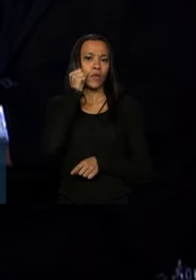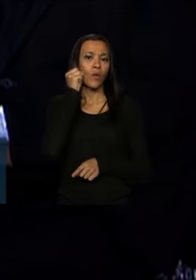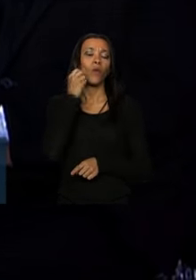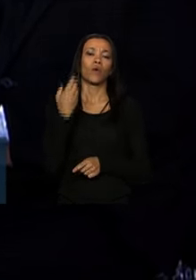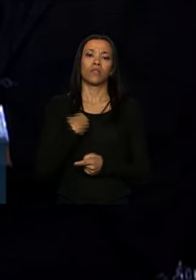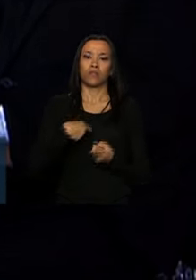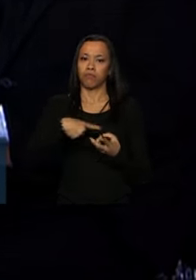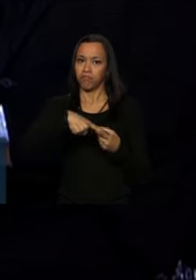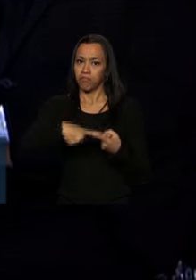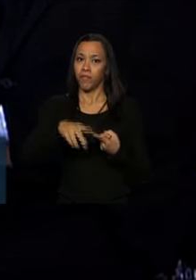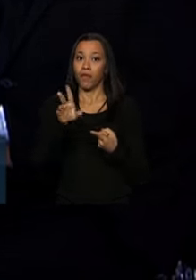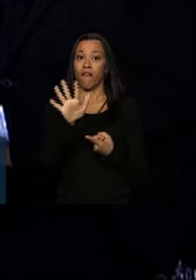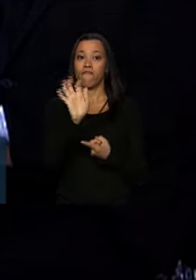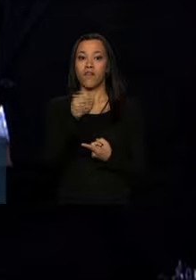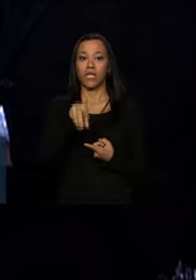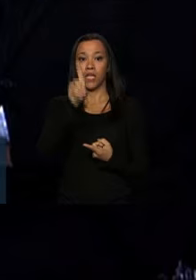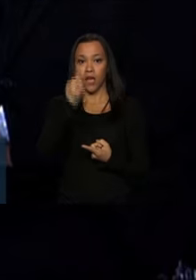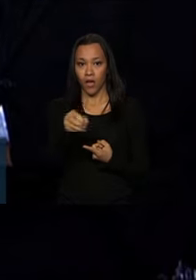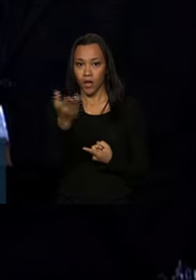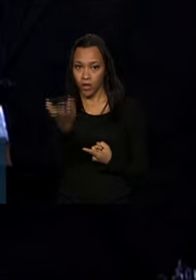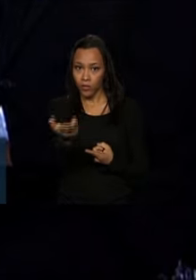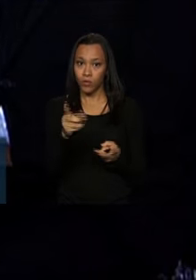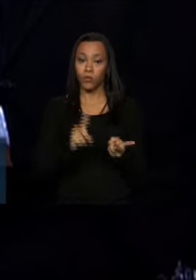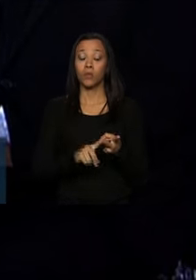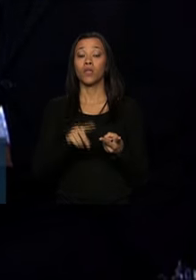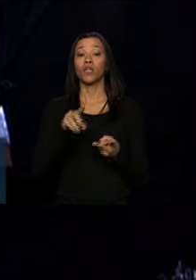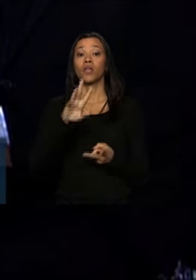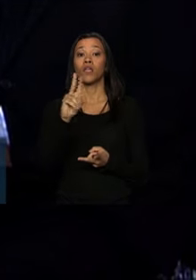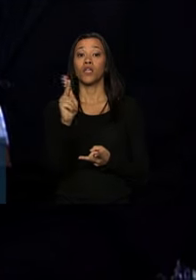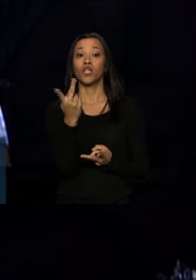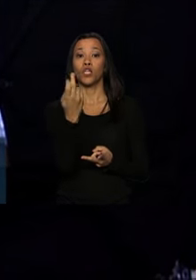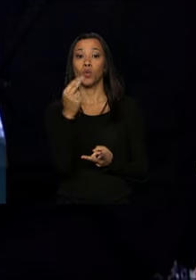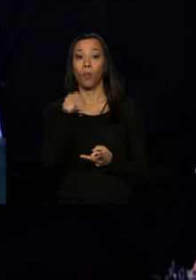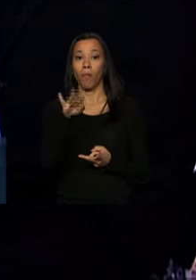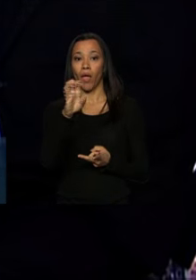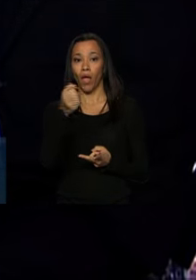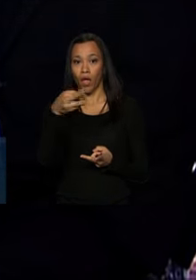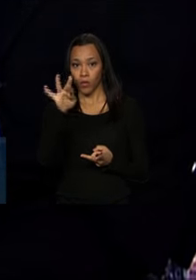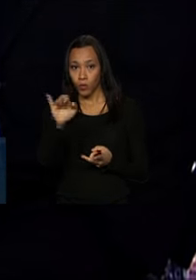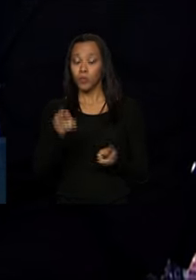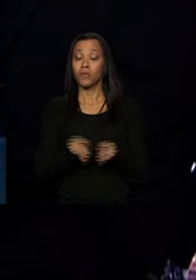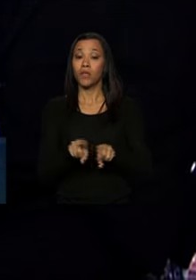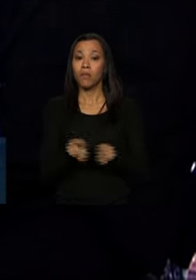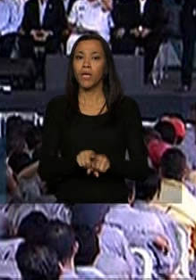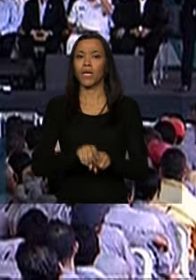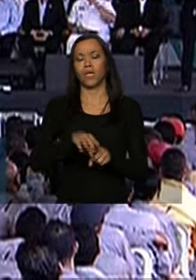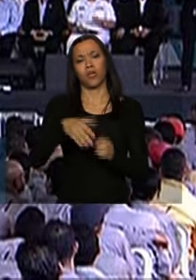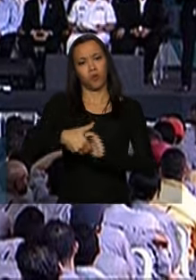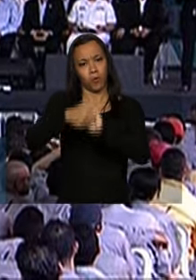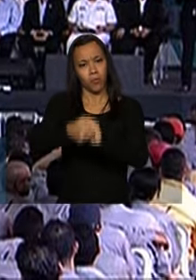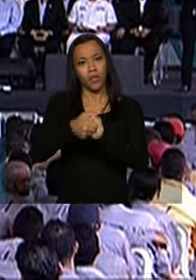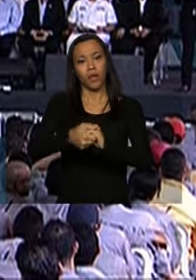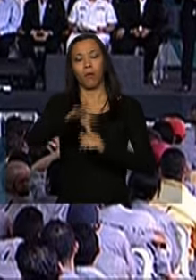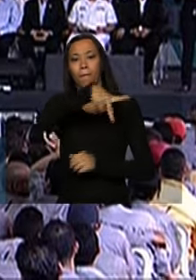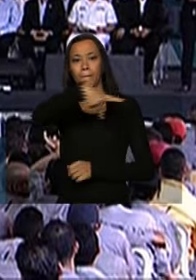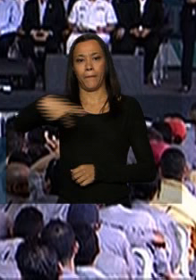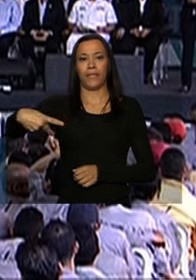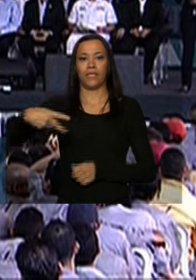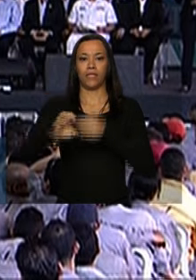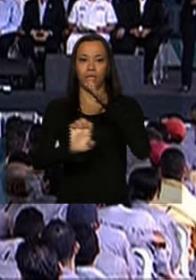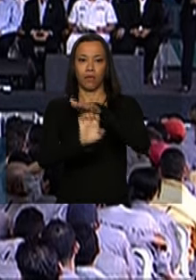presentes, Fernando Bezerra Coelho e Humberto Costa. Cumprimentar o presidente da Petrobras,